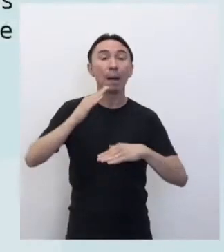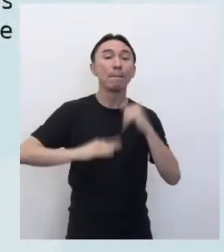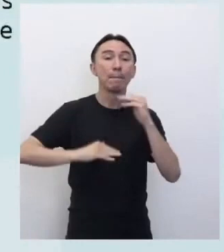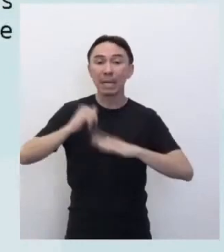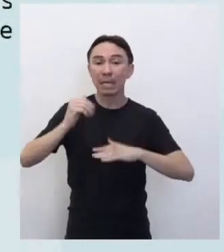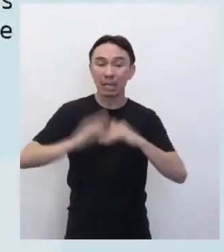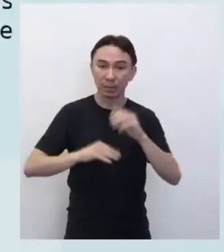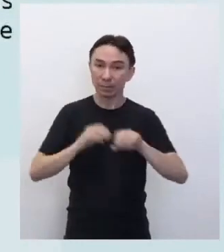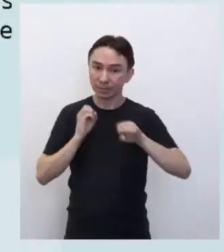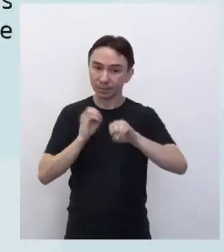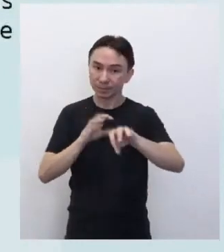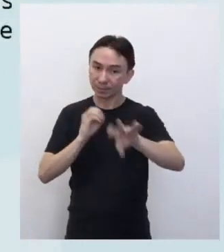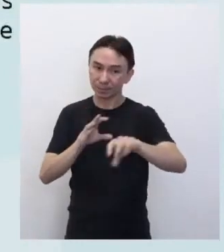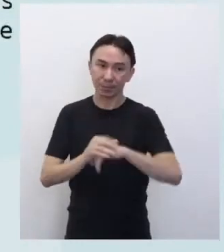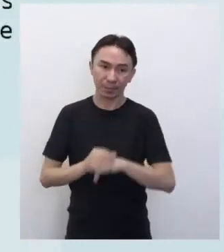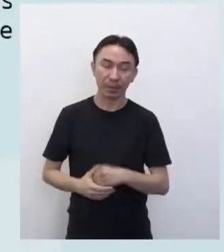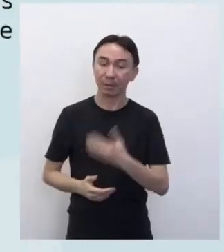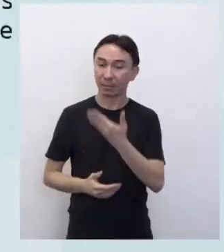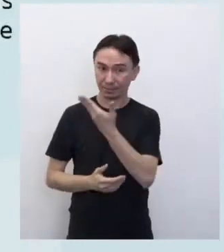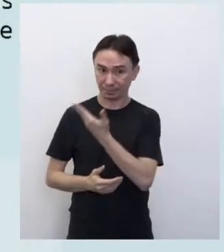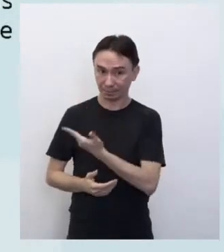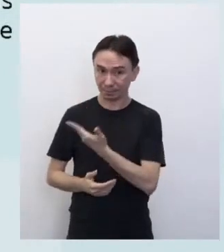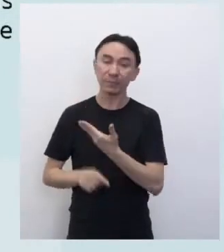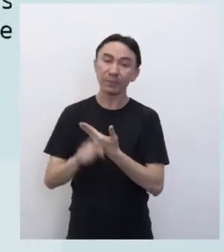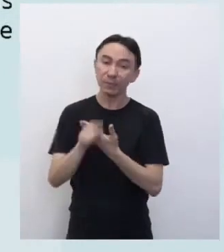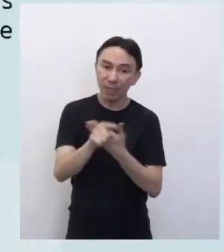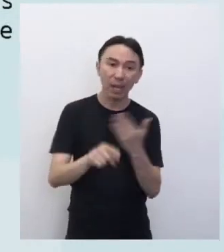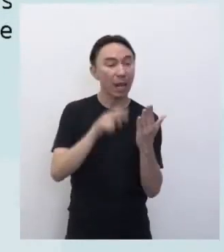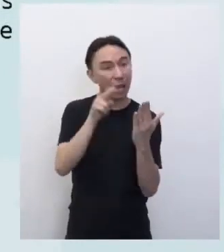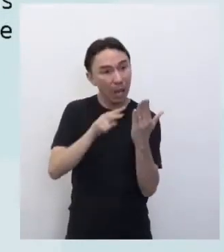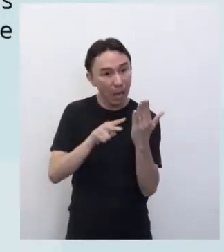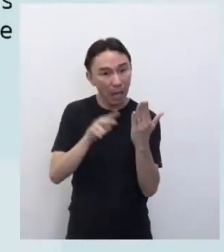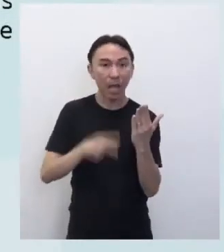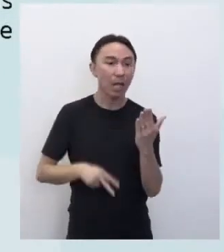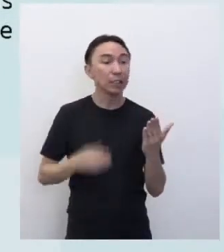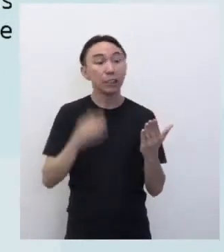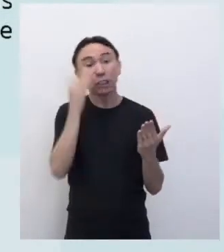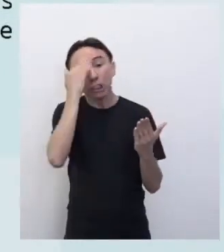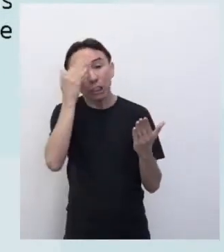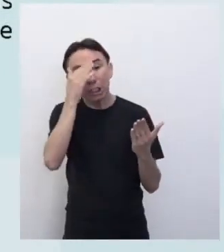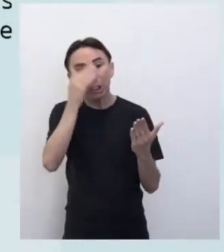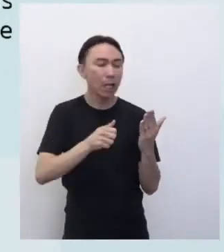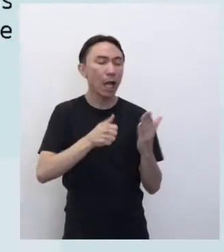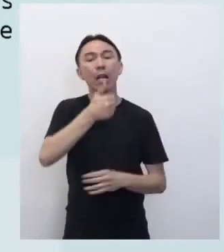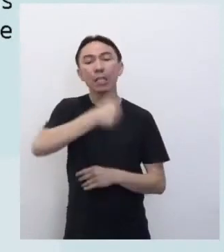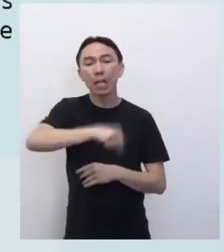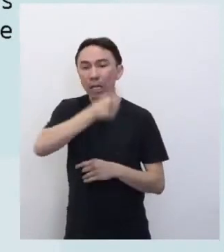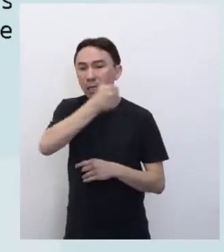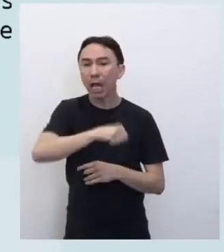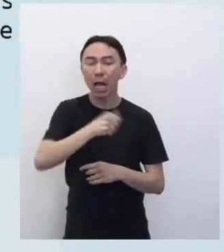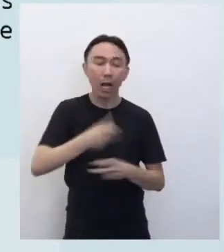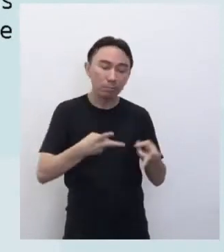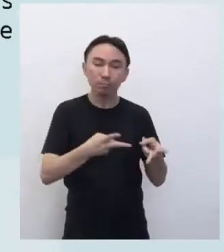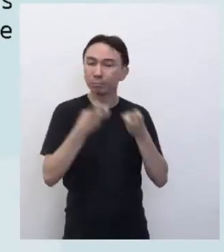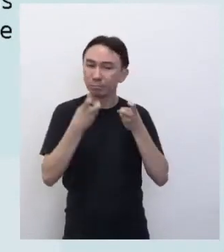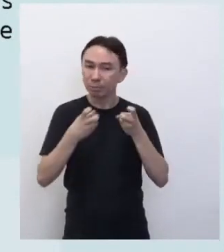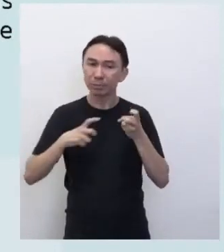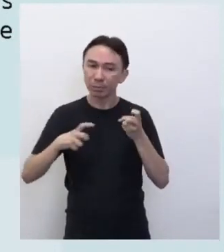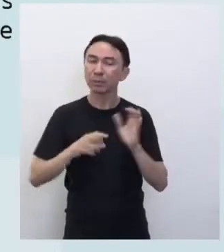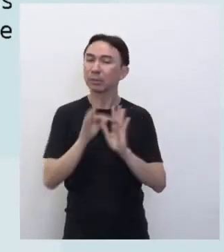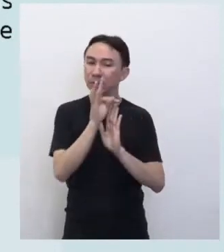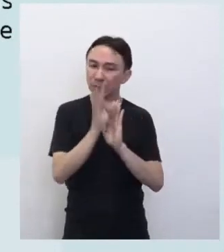Ler, compreender, analisar e interpretar textos, relatos de experiência, páginas da